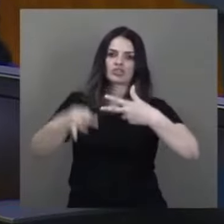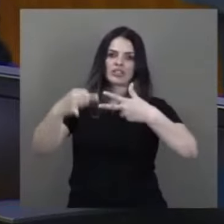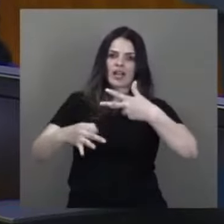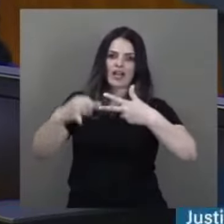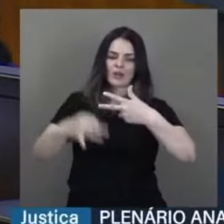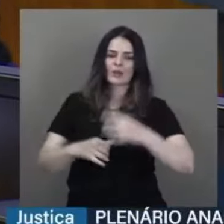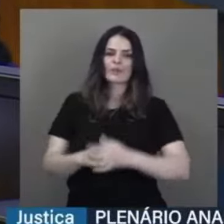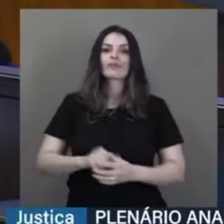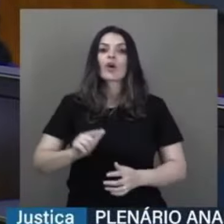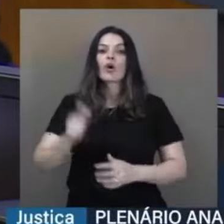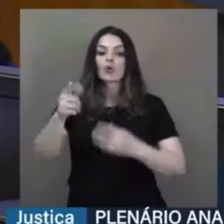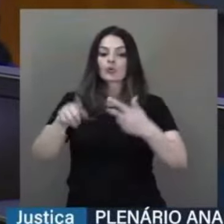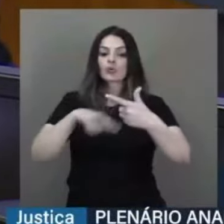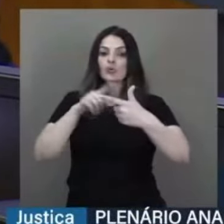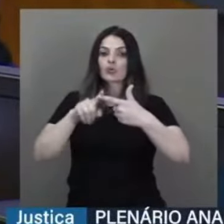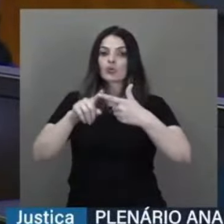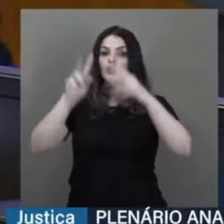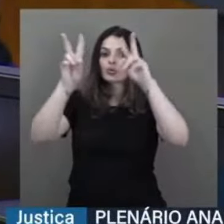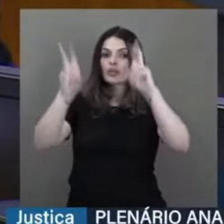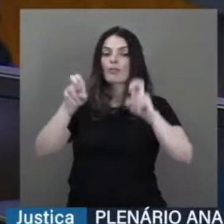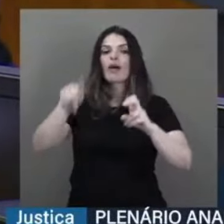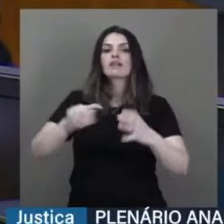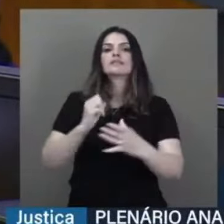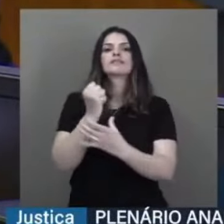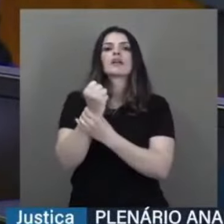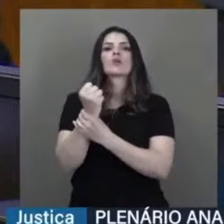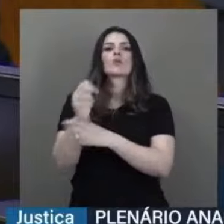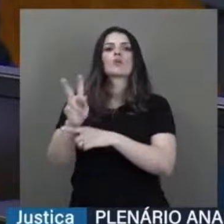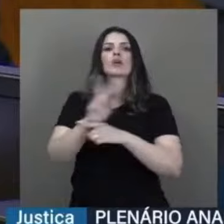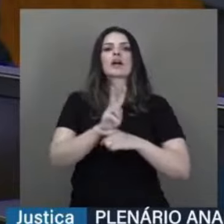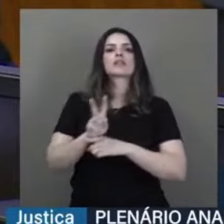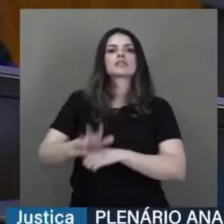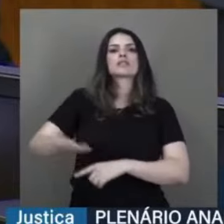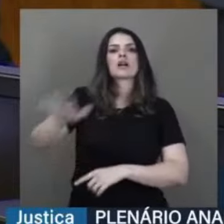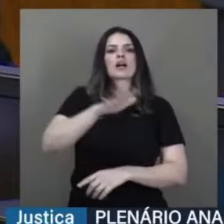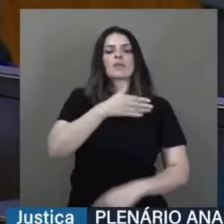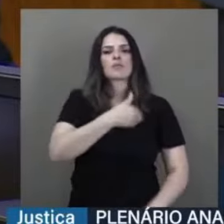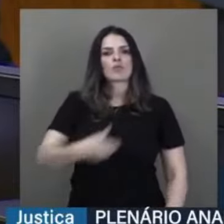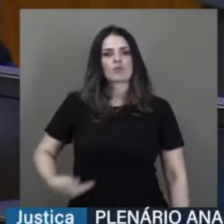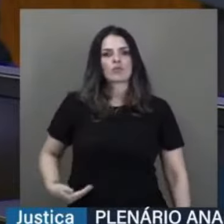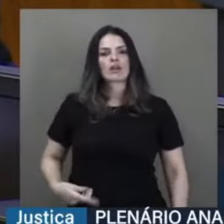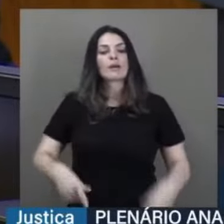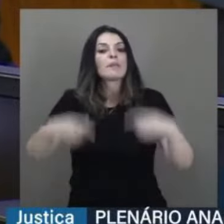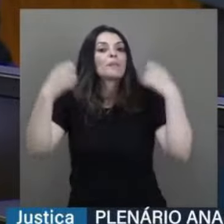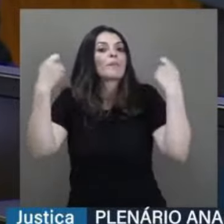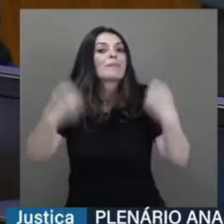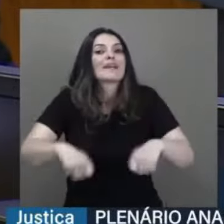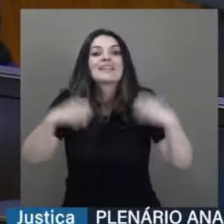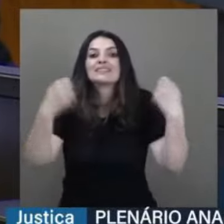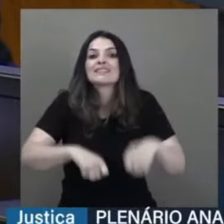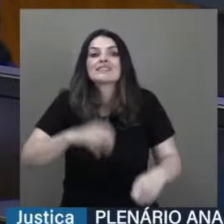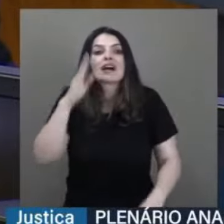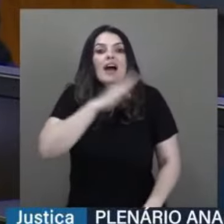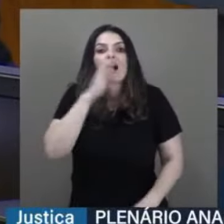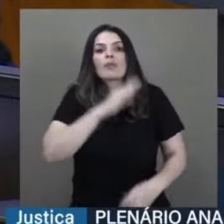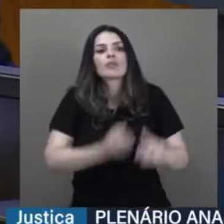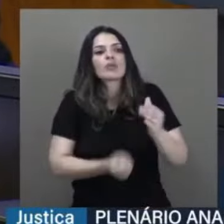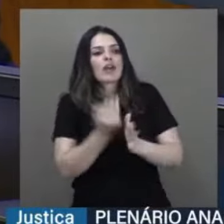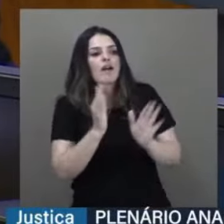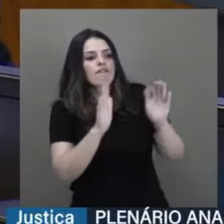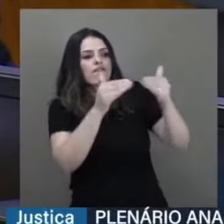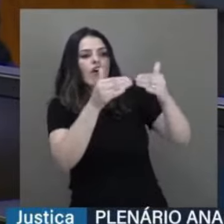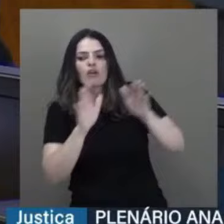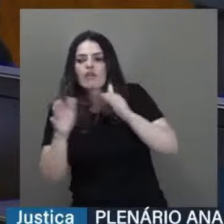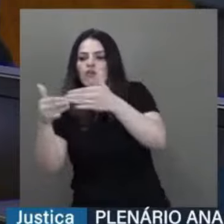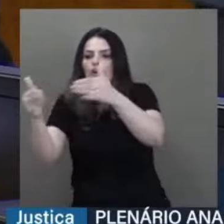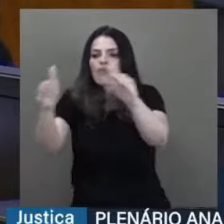especial atenção será o da Segurança Pública urge a instituição de fóruns para debate